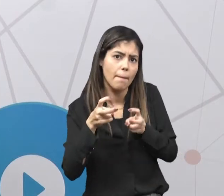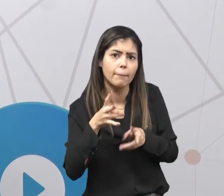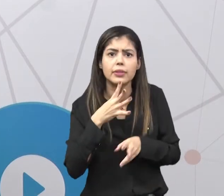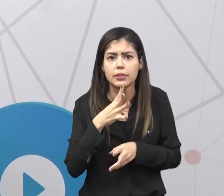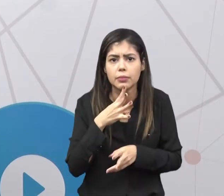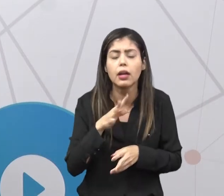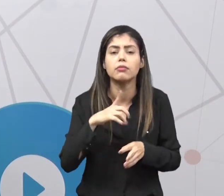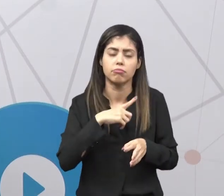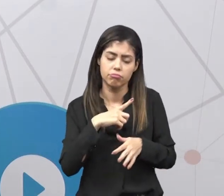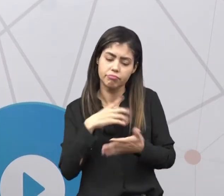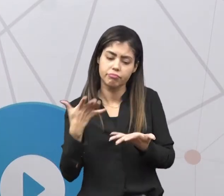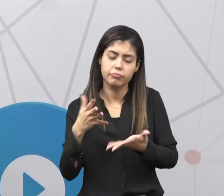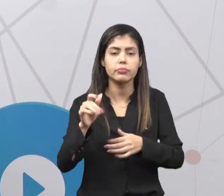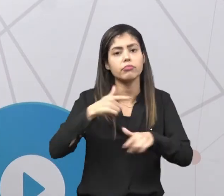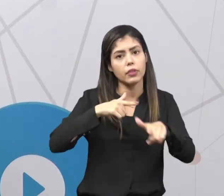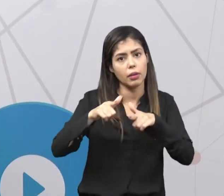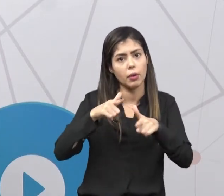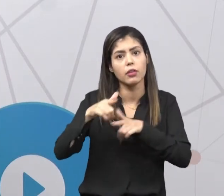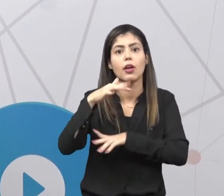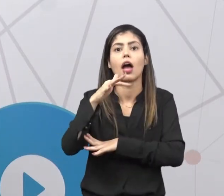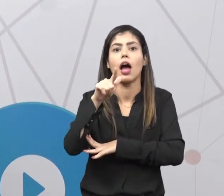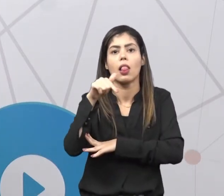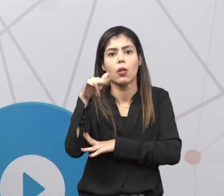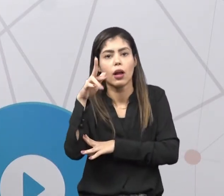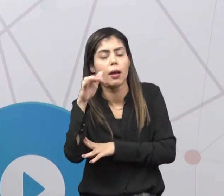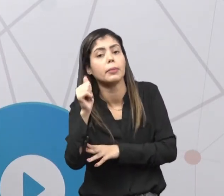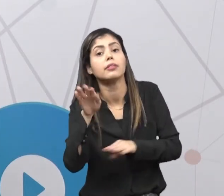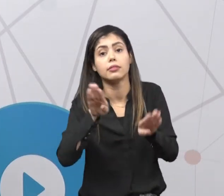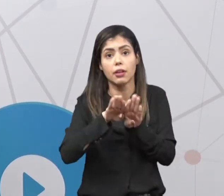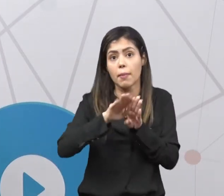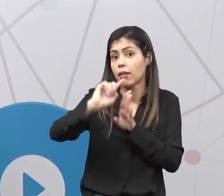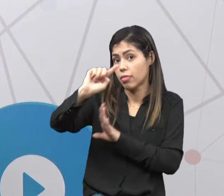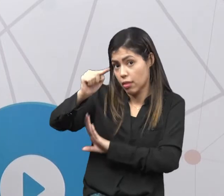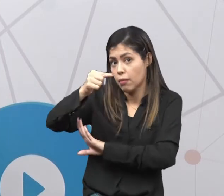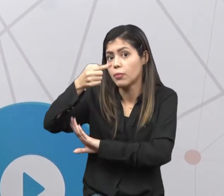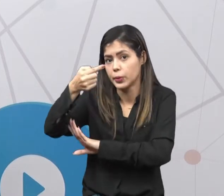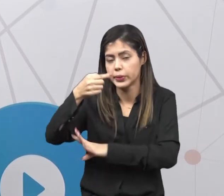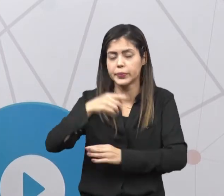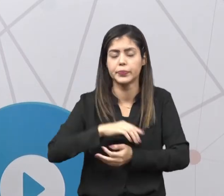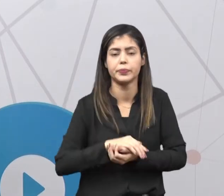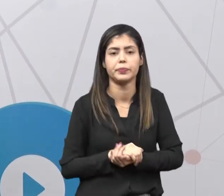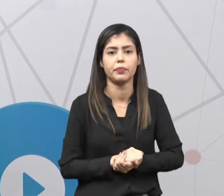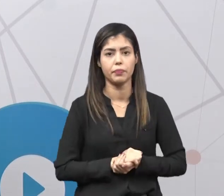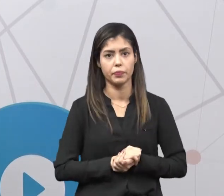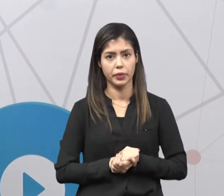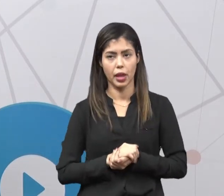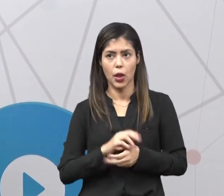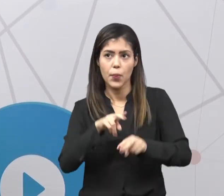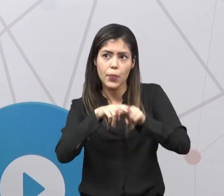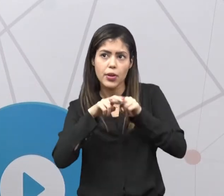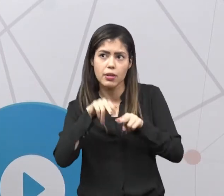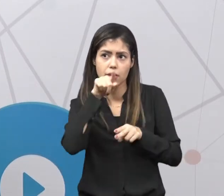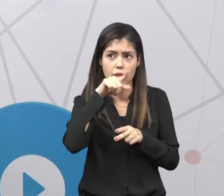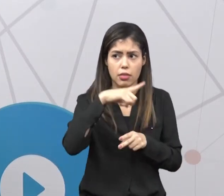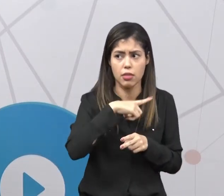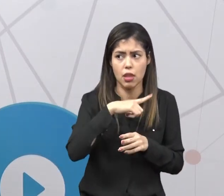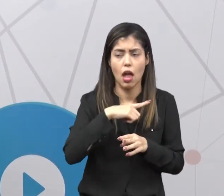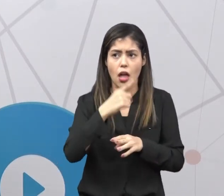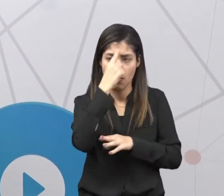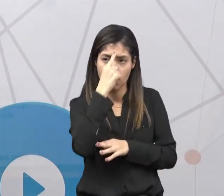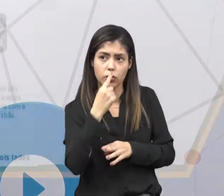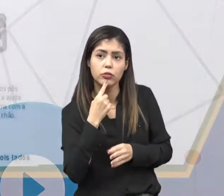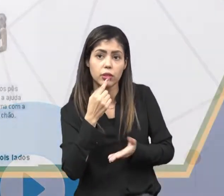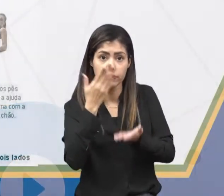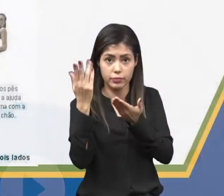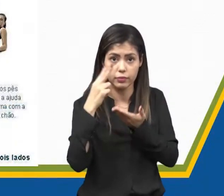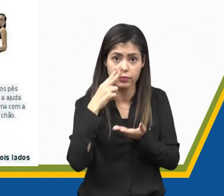professores que trabalham alongamentos, flexibilidade antes e depois, tá? É por isso que essas imagens tentam ilustrar para você aqui.